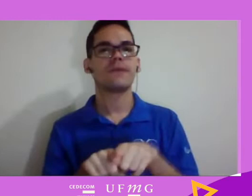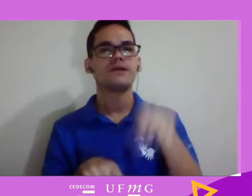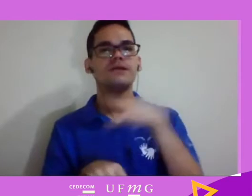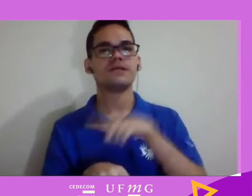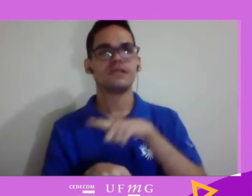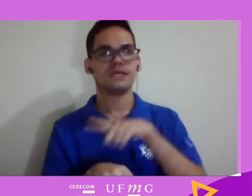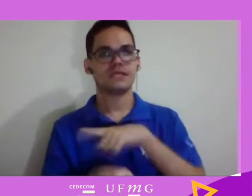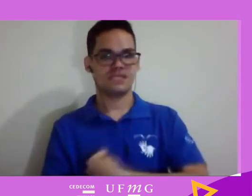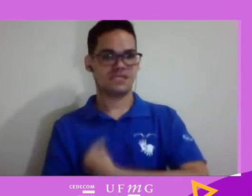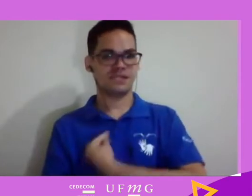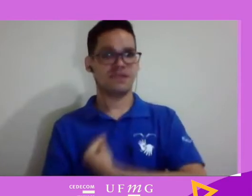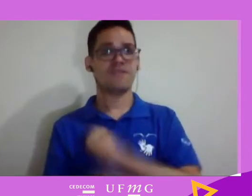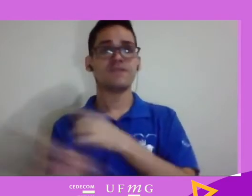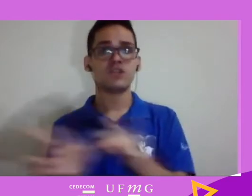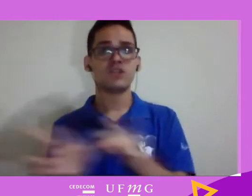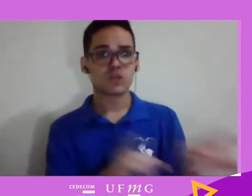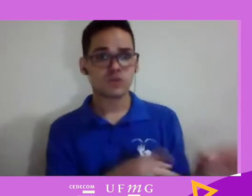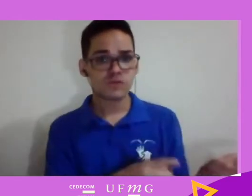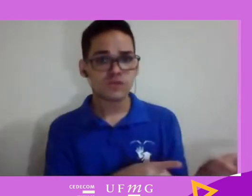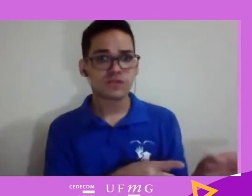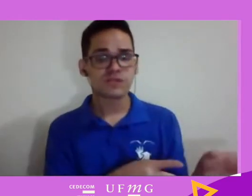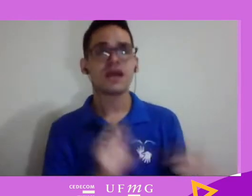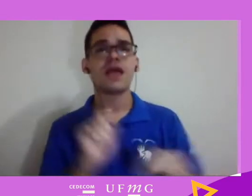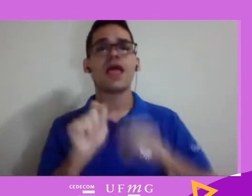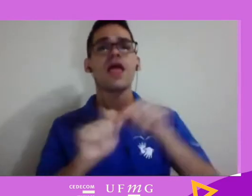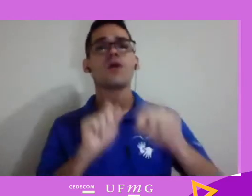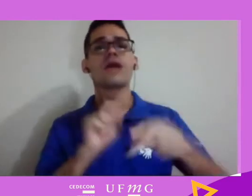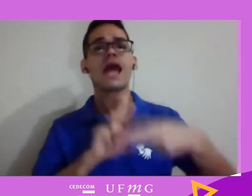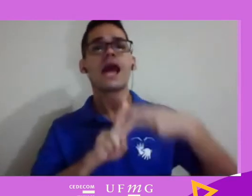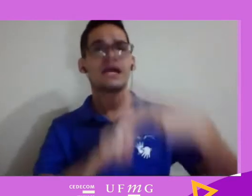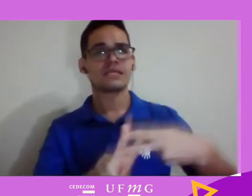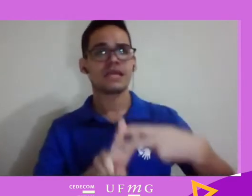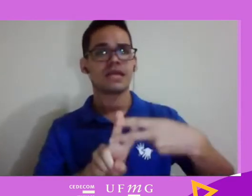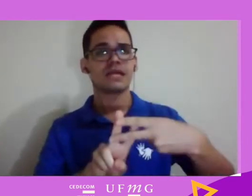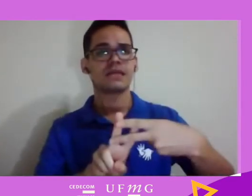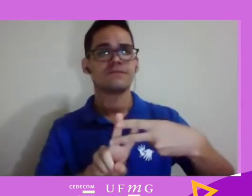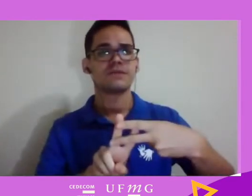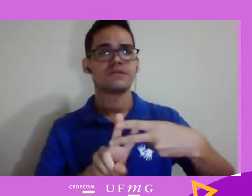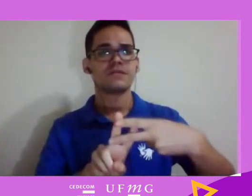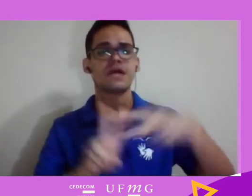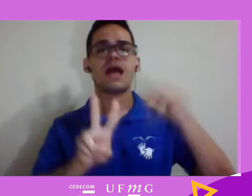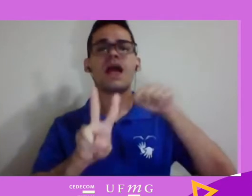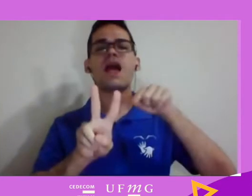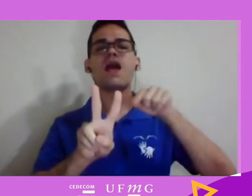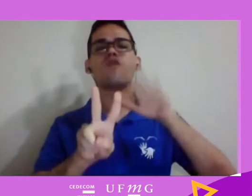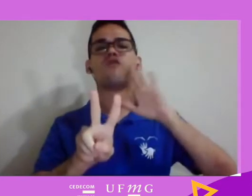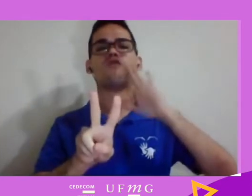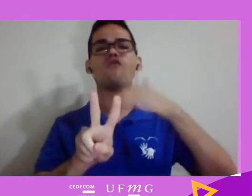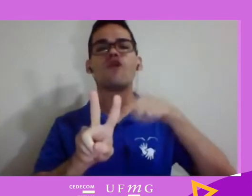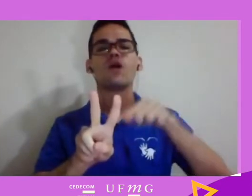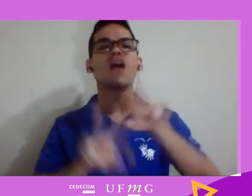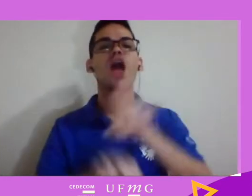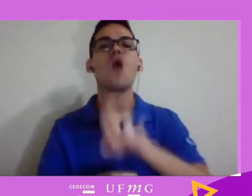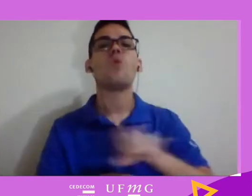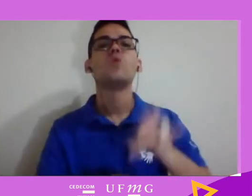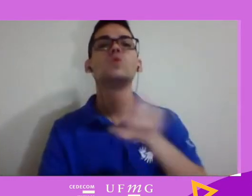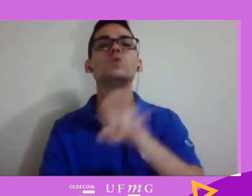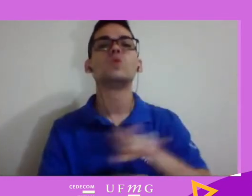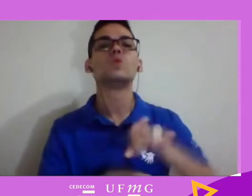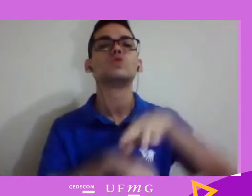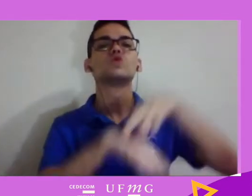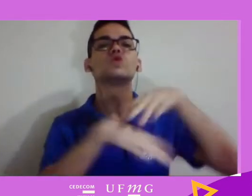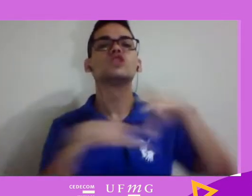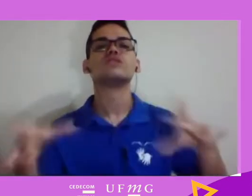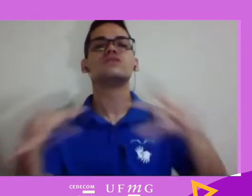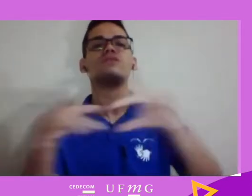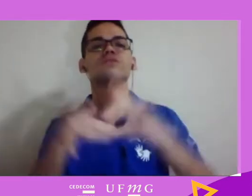serve? Ela serve a hashtag, ela é uma forma de mediação que aglutina posicionamentos